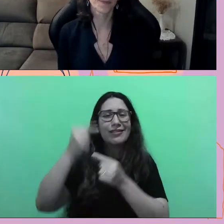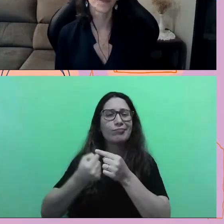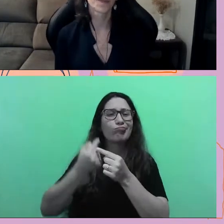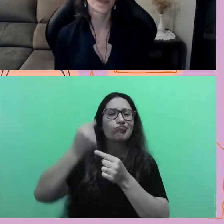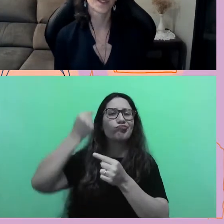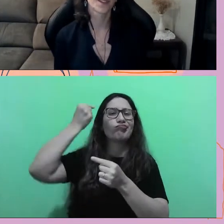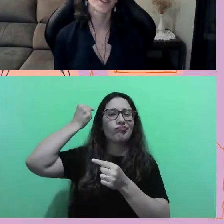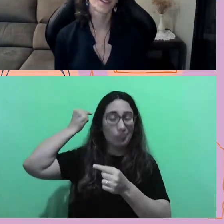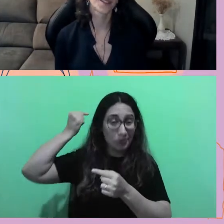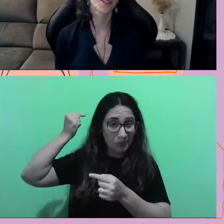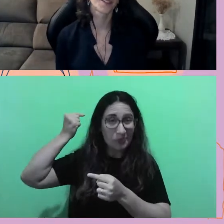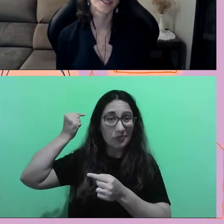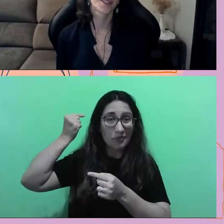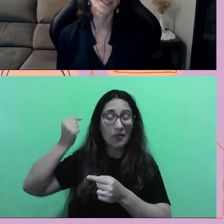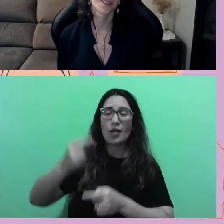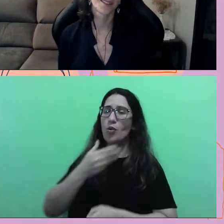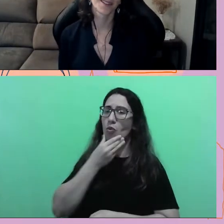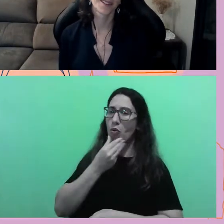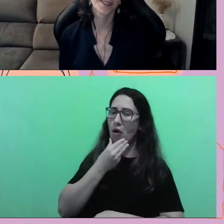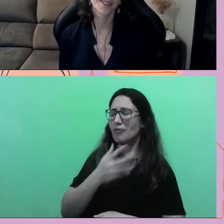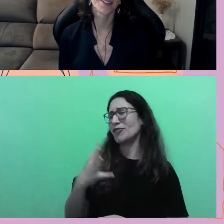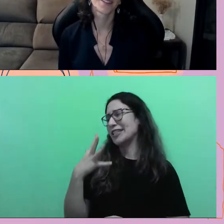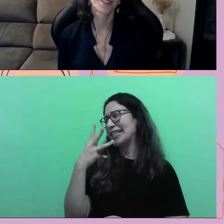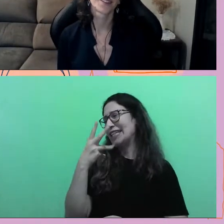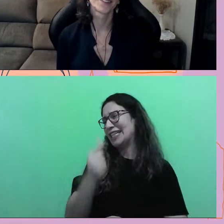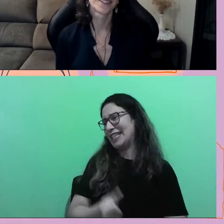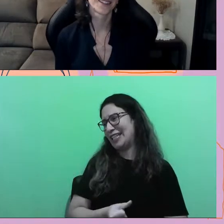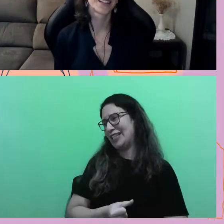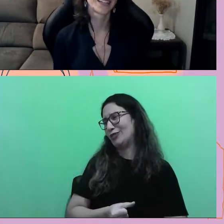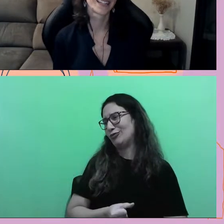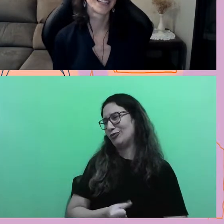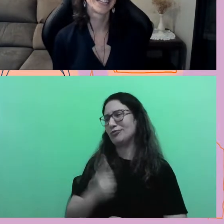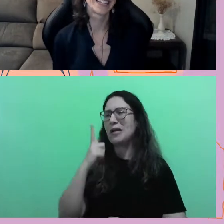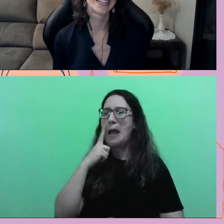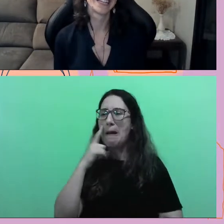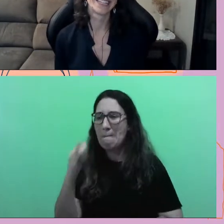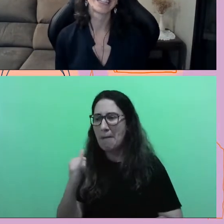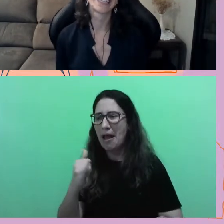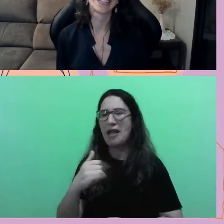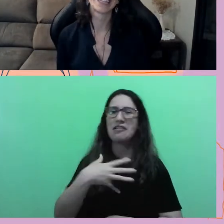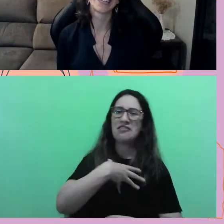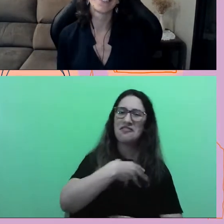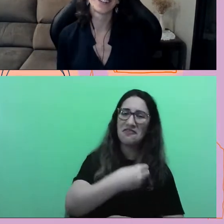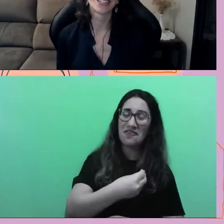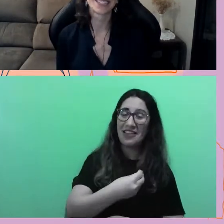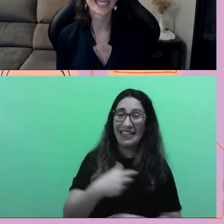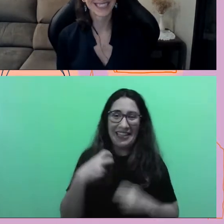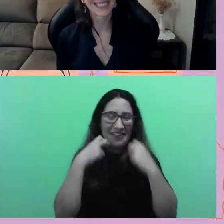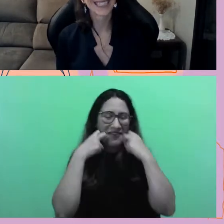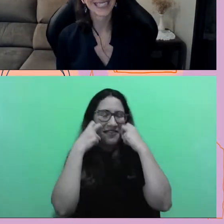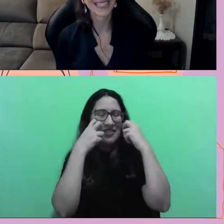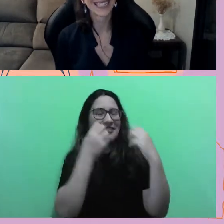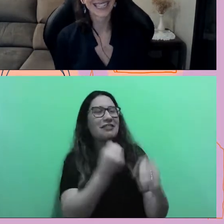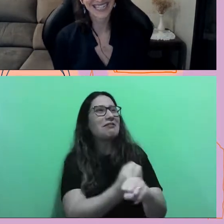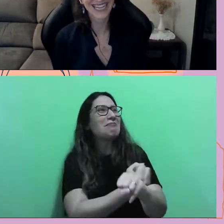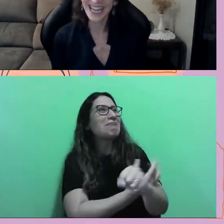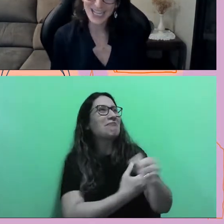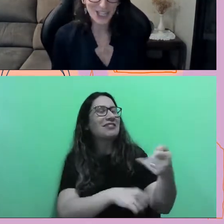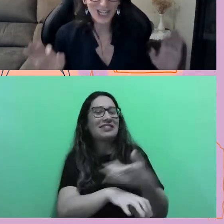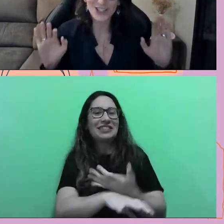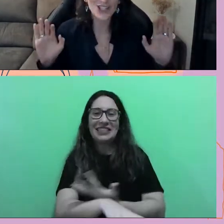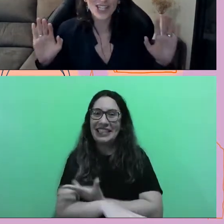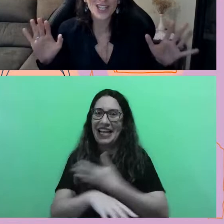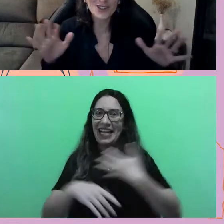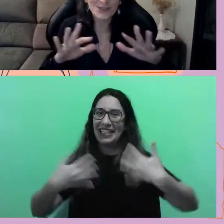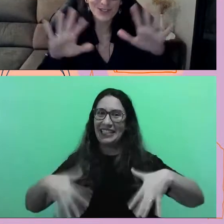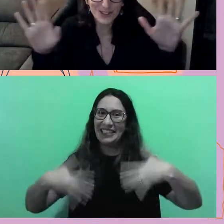que nos serviu a cerveja falou assim, que lindo, né, essa imagem aí. Eu fiquei morrendo de vergonha. Eu me emociono até hoje, estou quase chorando. Vamos